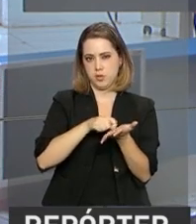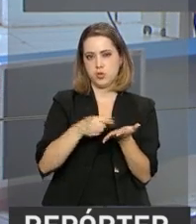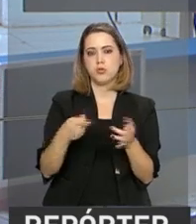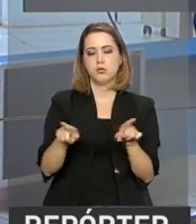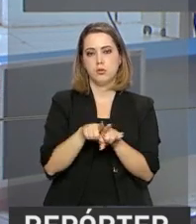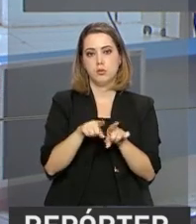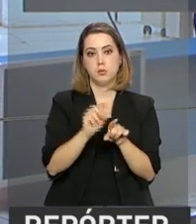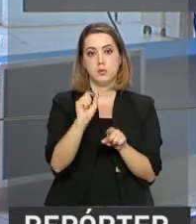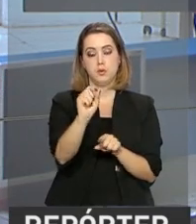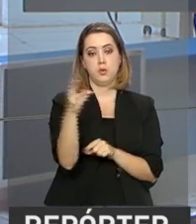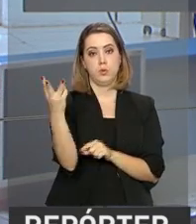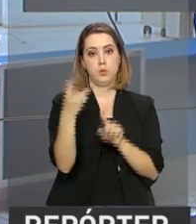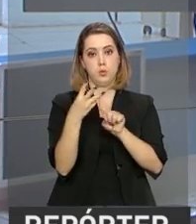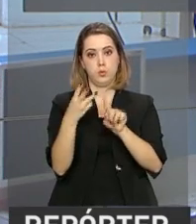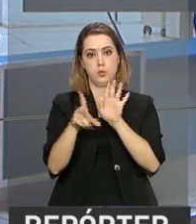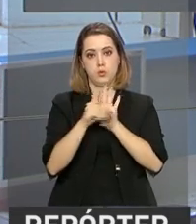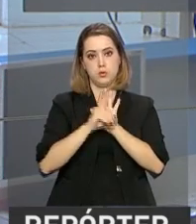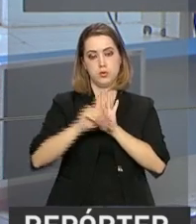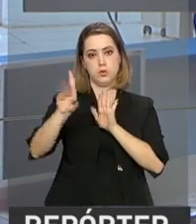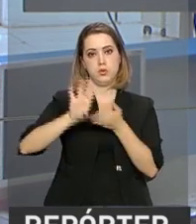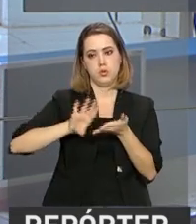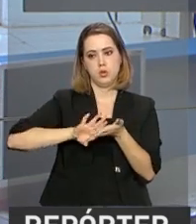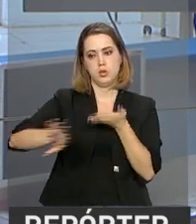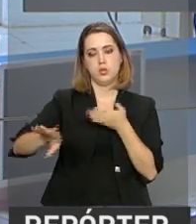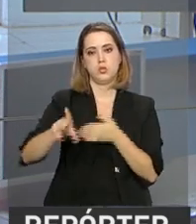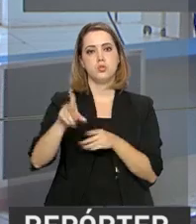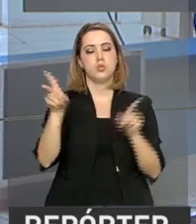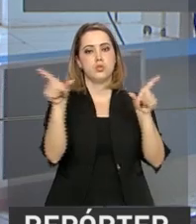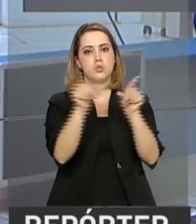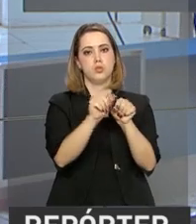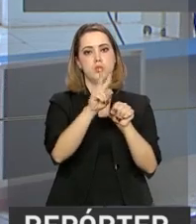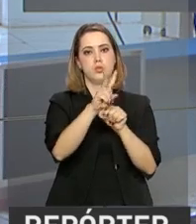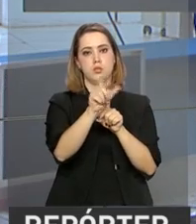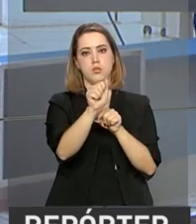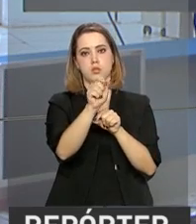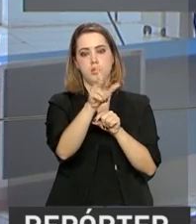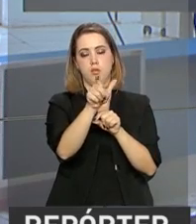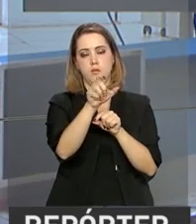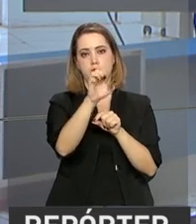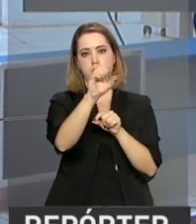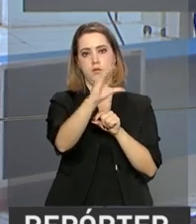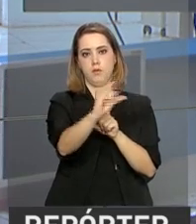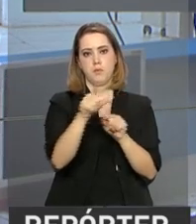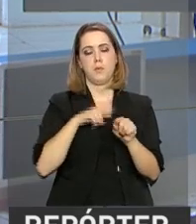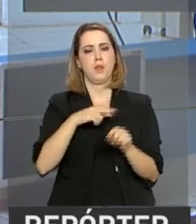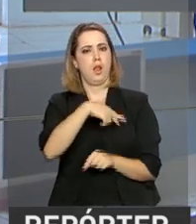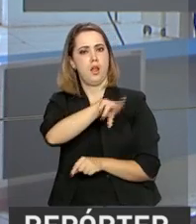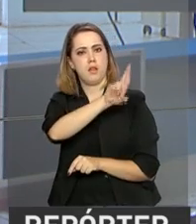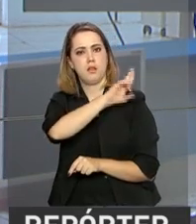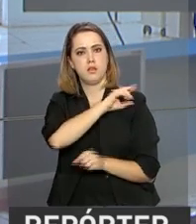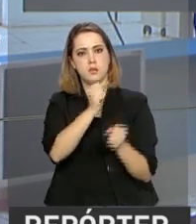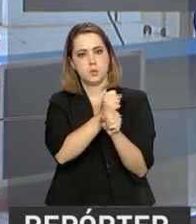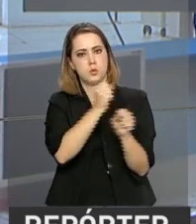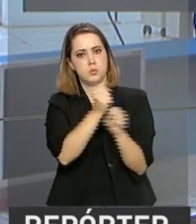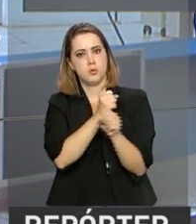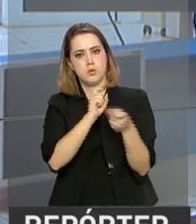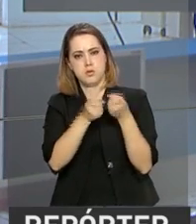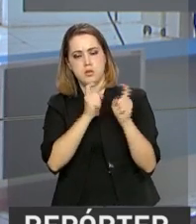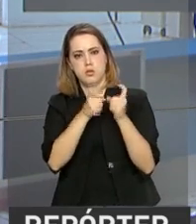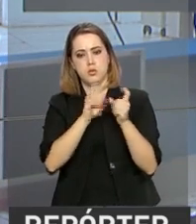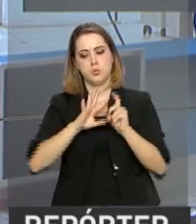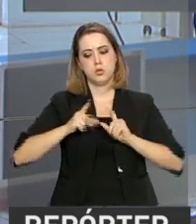já o terceiro decreto retira da Valec estatal ligada ao Setor Ferroviário a responsabilidade de construir e fazer a gestão das